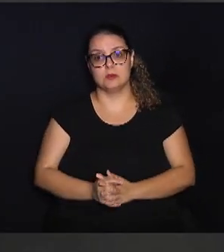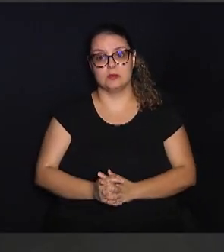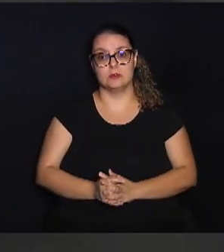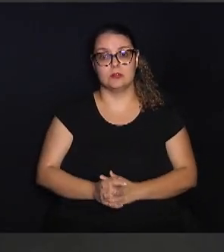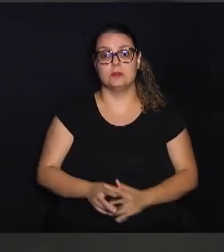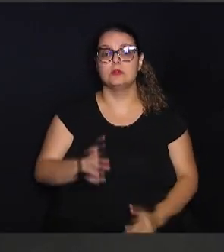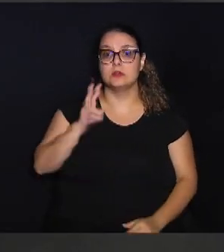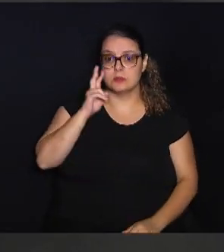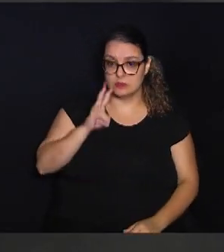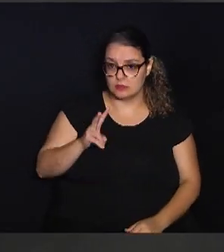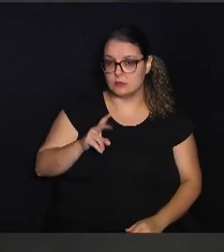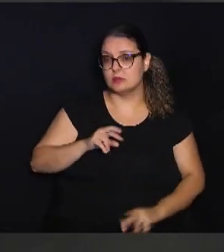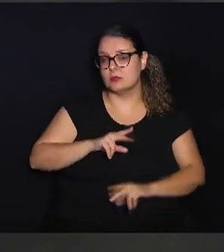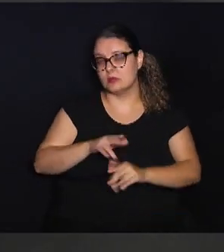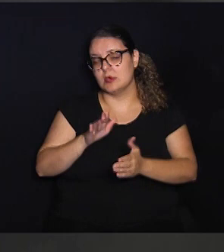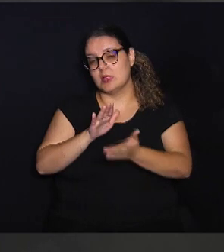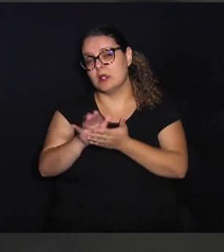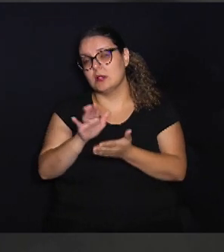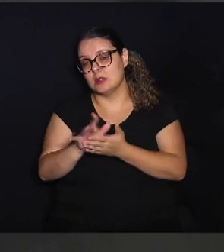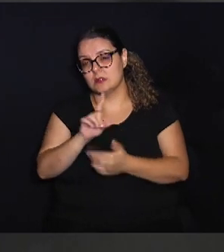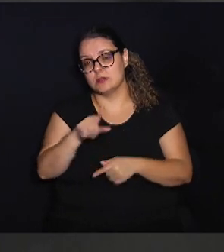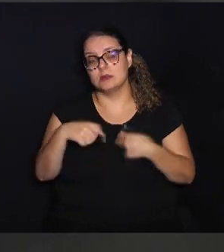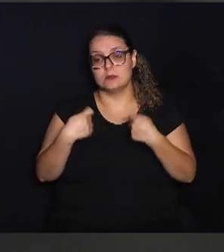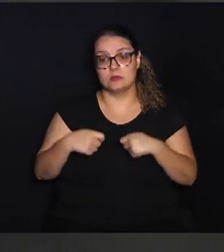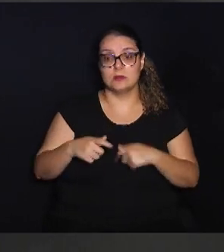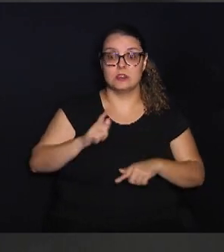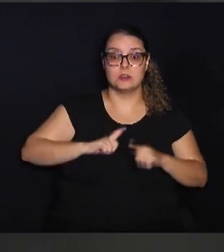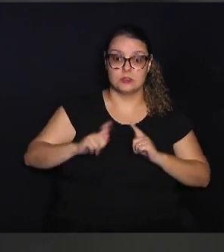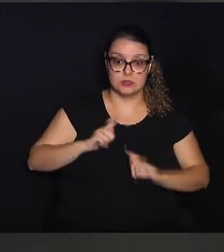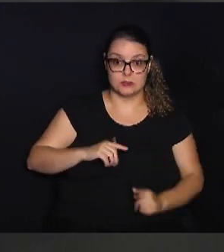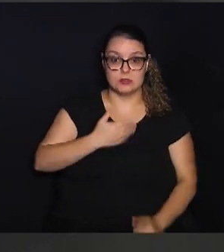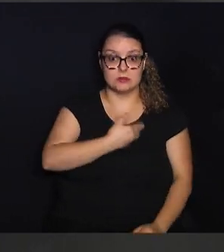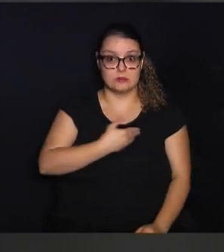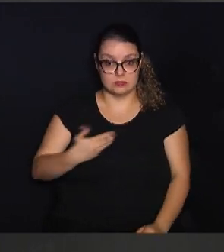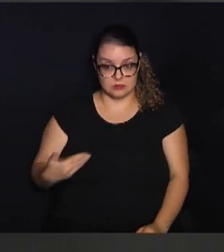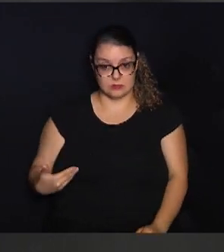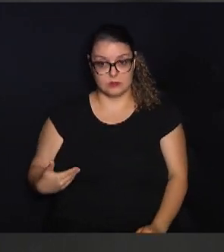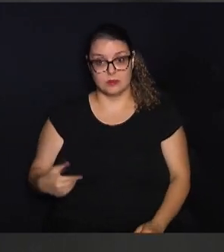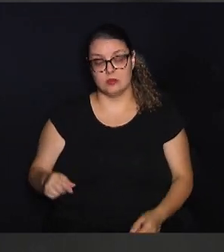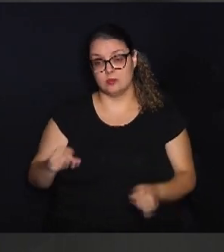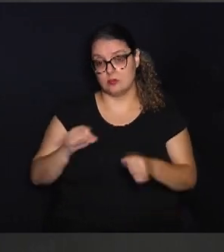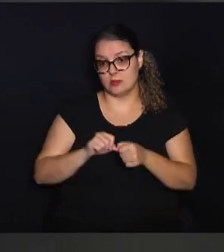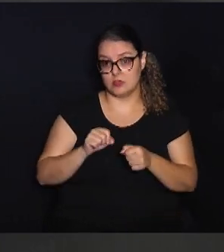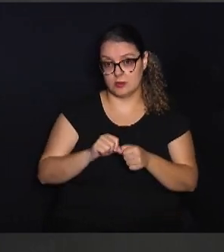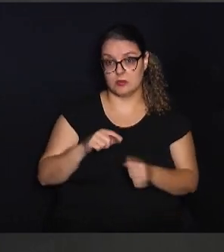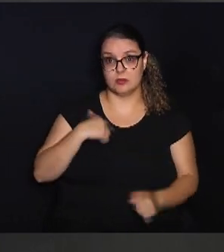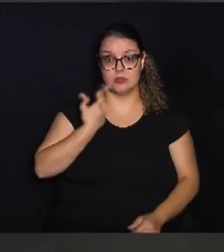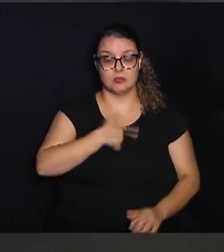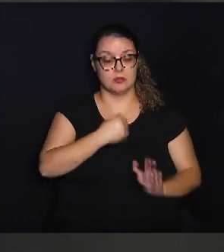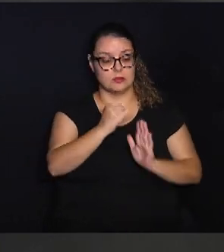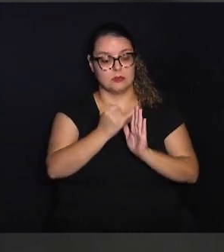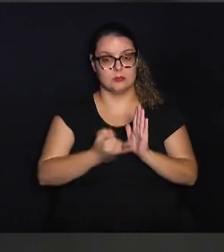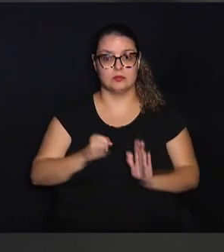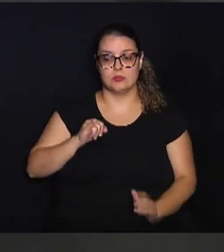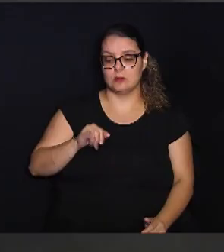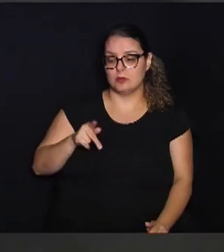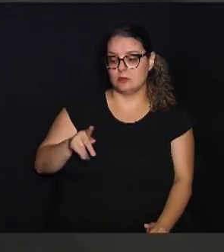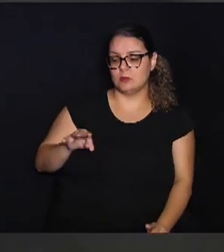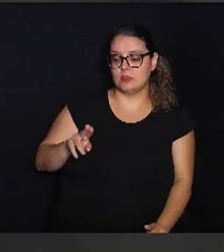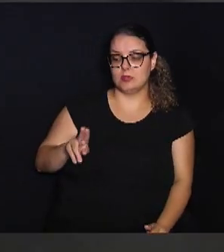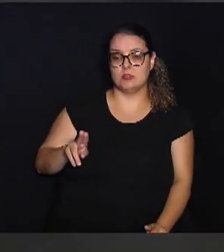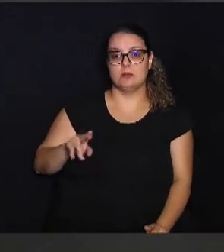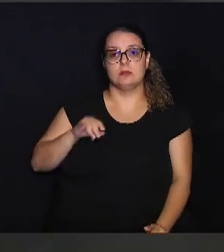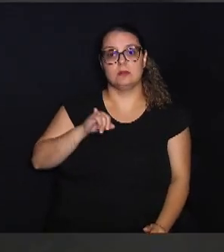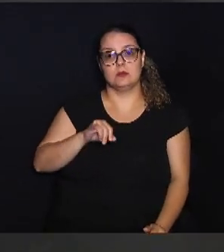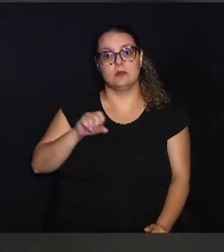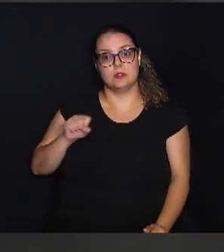tem muita gordura, muito gasto desnecessário na gestão pública. Isso faz com que os nossos impostos, que é o IPTU e o